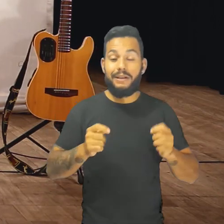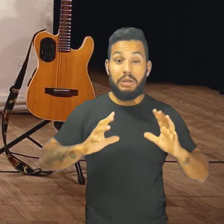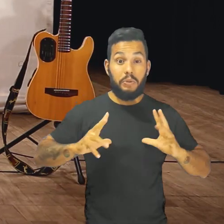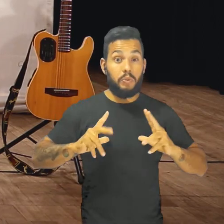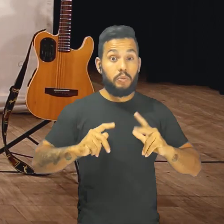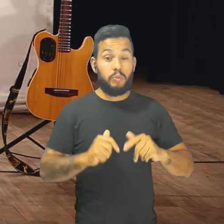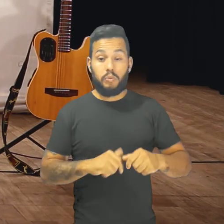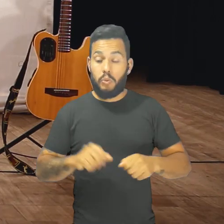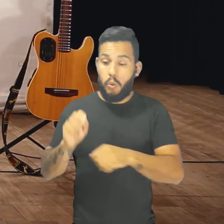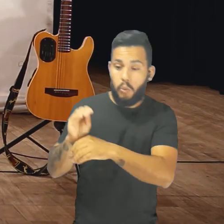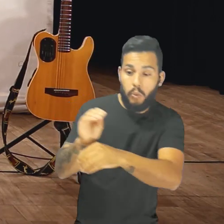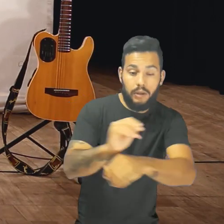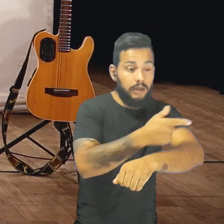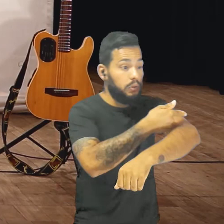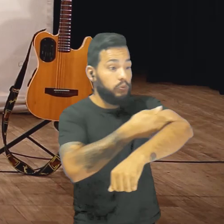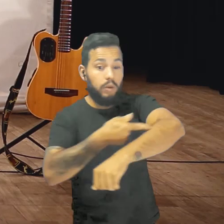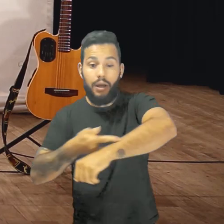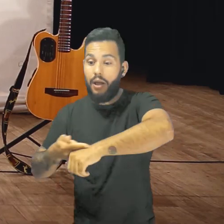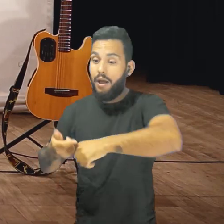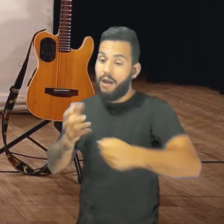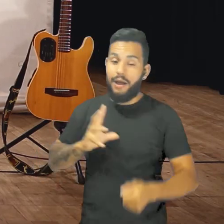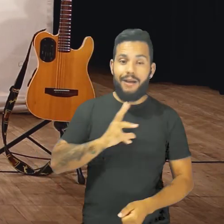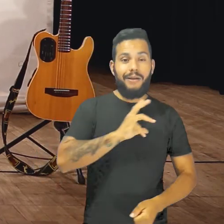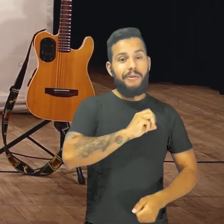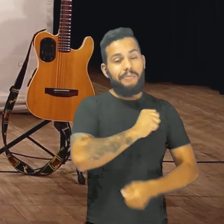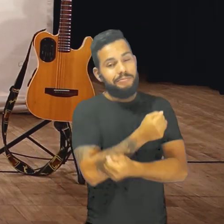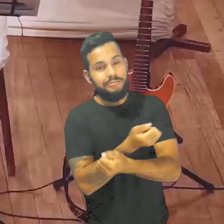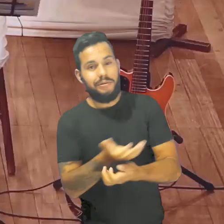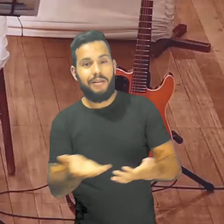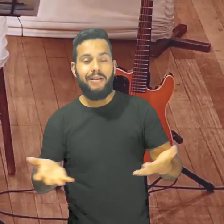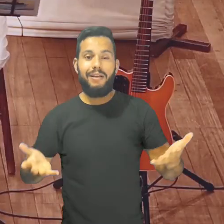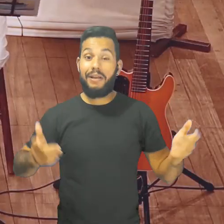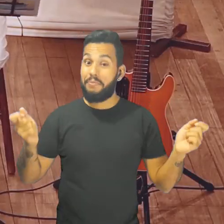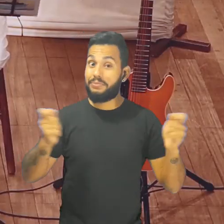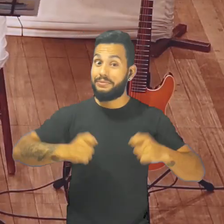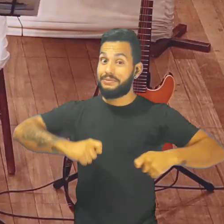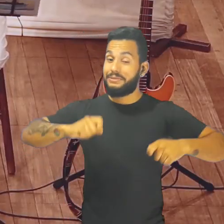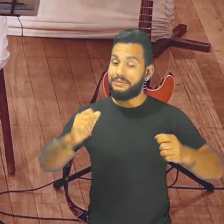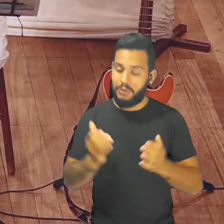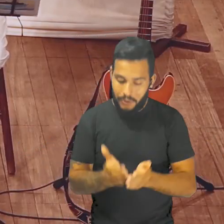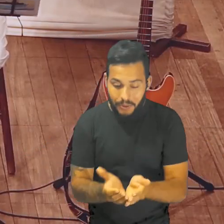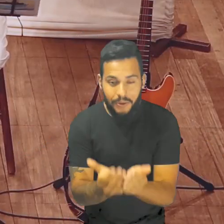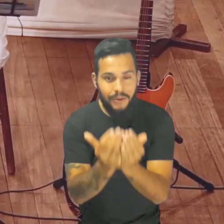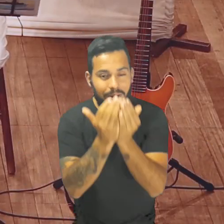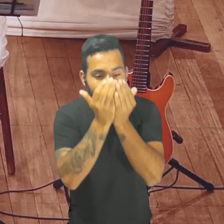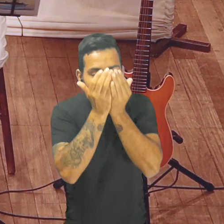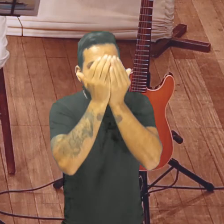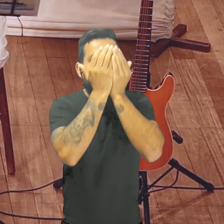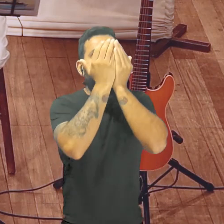educar, sobretudo amar, pra poder beber, pra